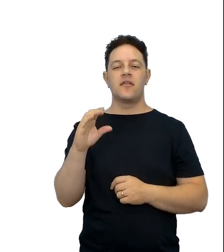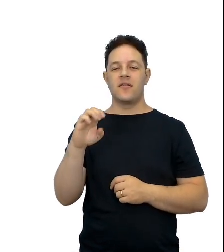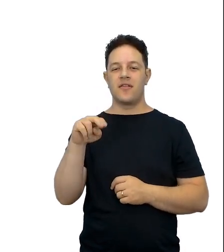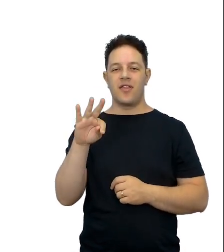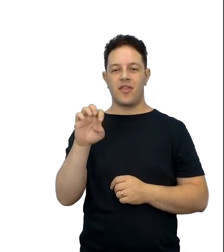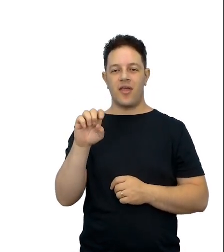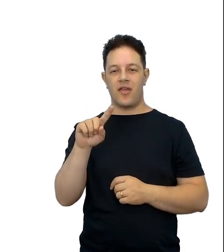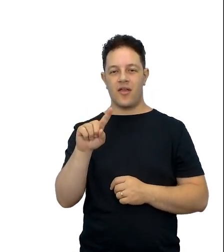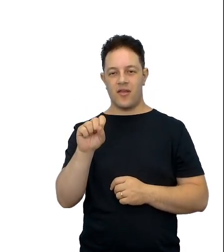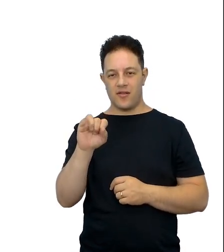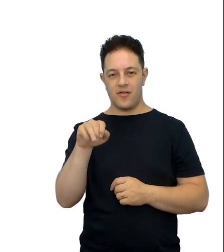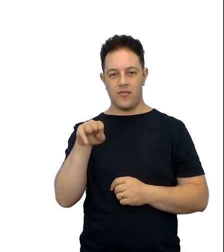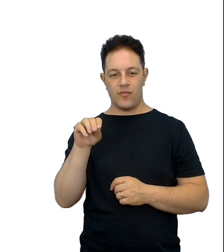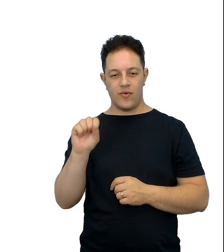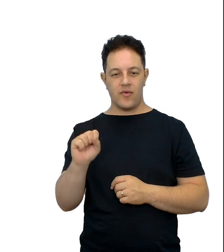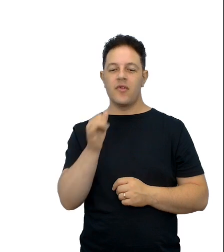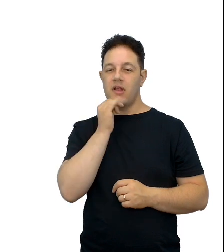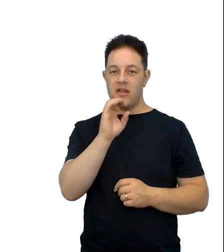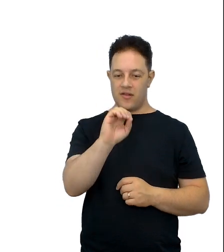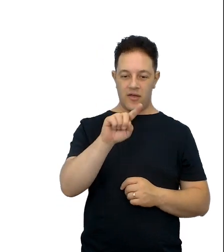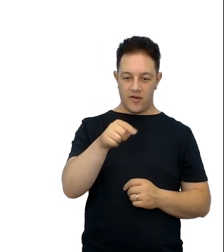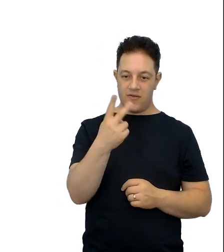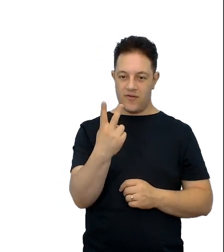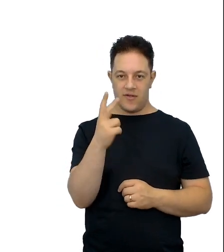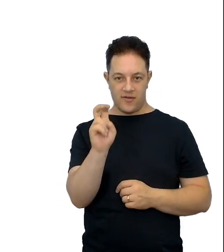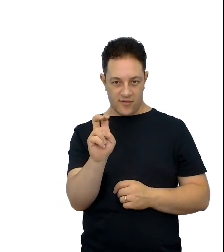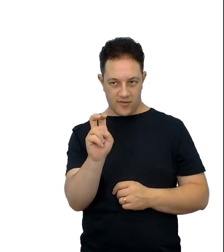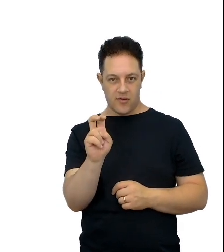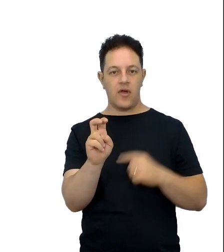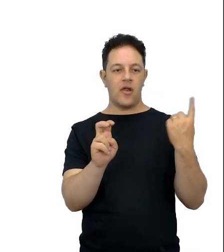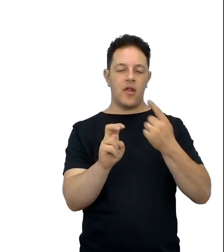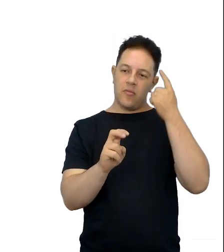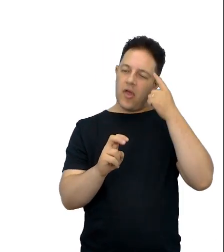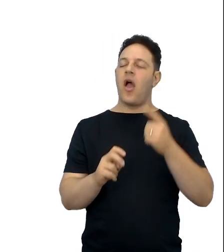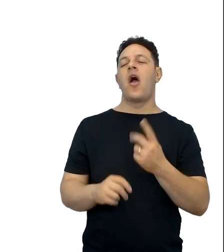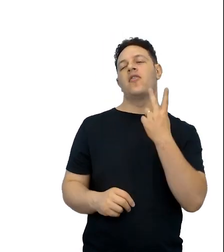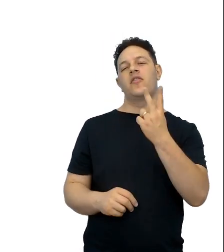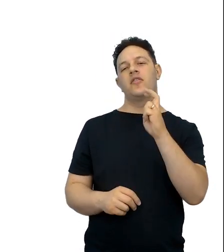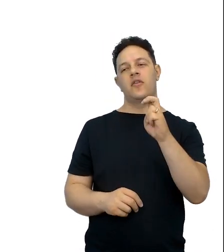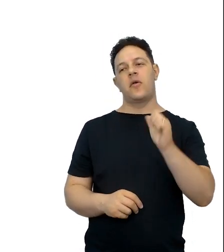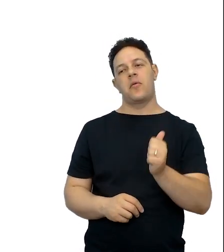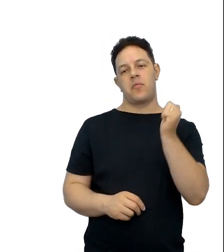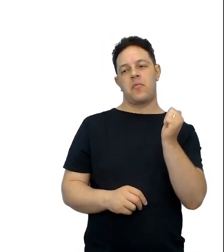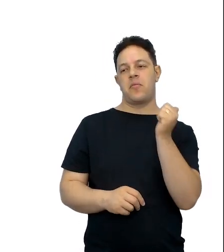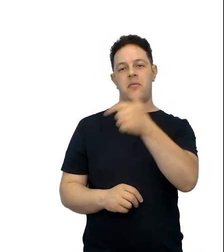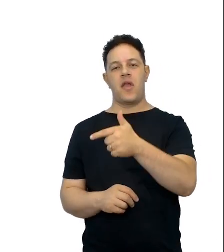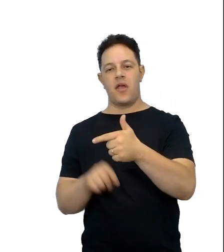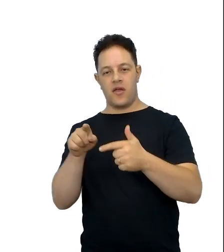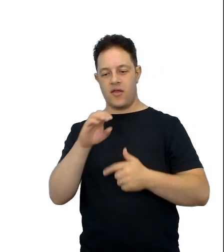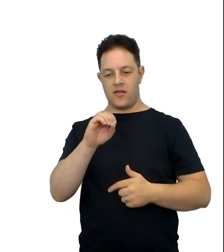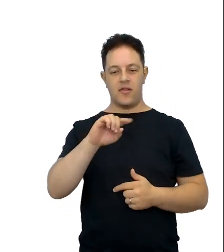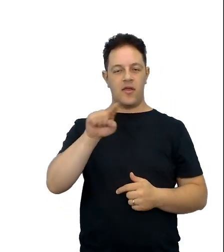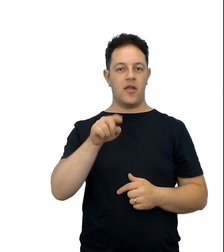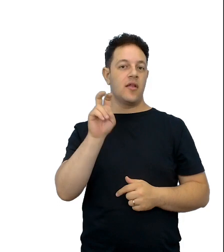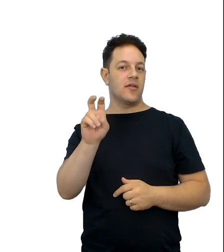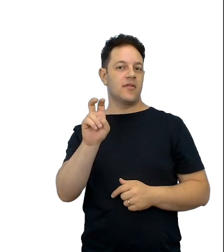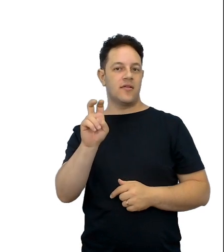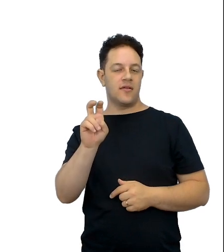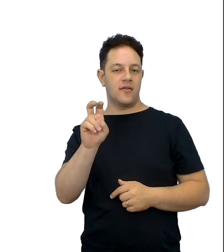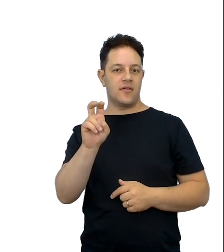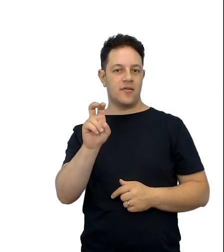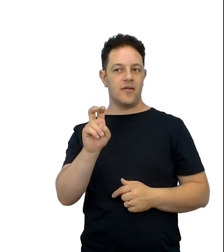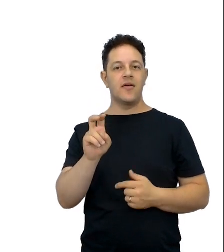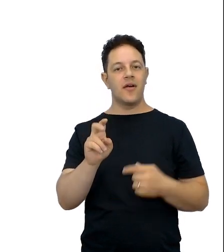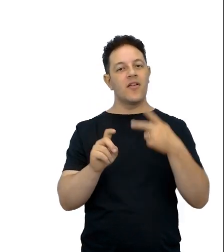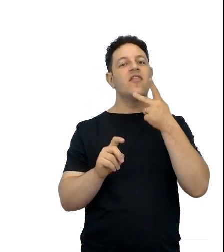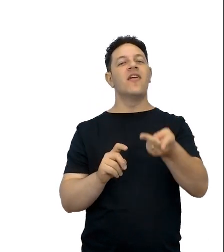Como 0,25 tem mais números, eles vão falar que o 25 é maior que o 0,5,